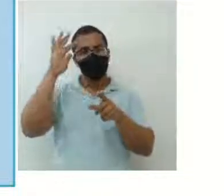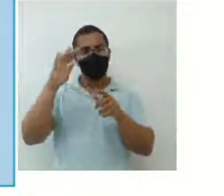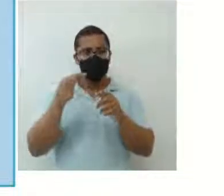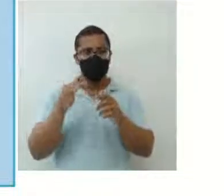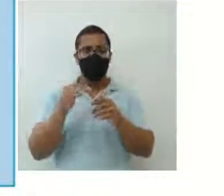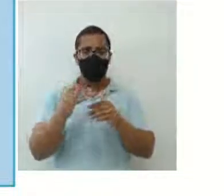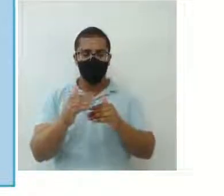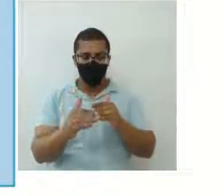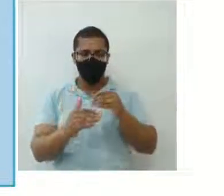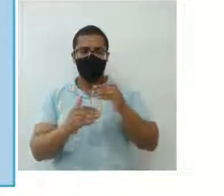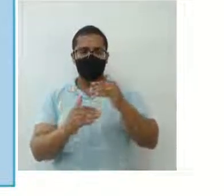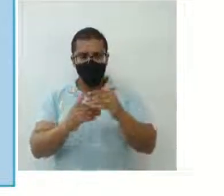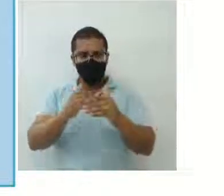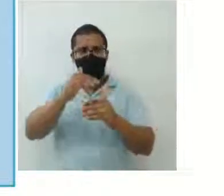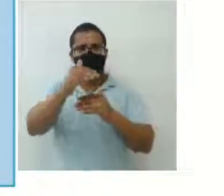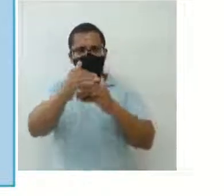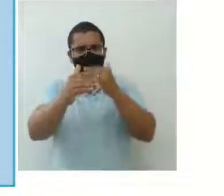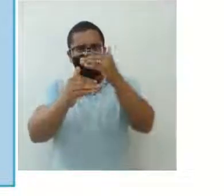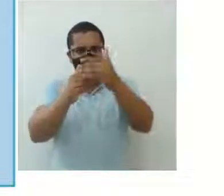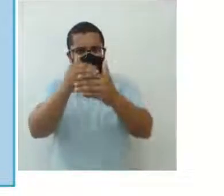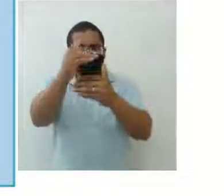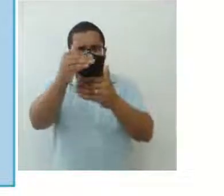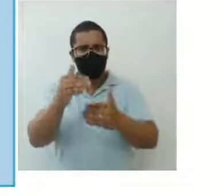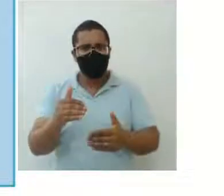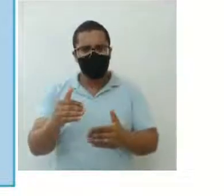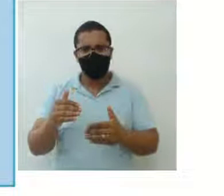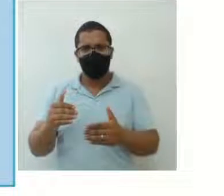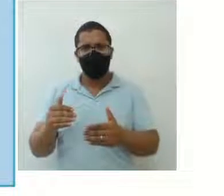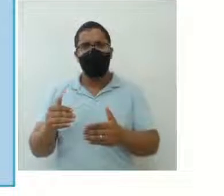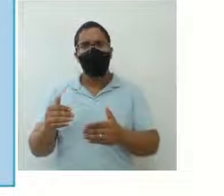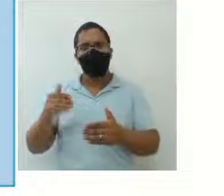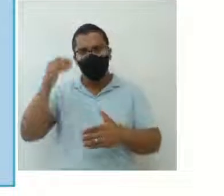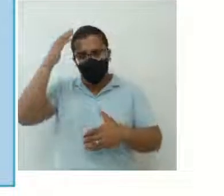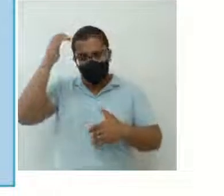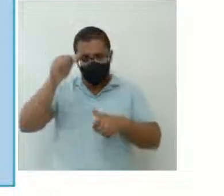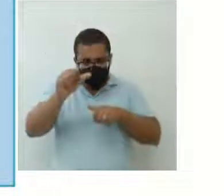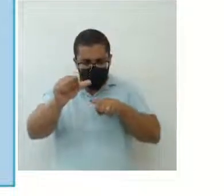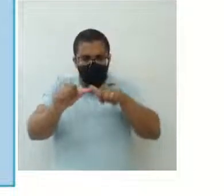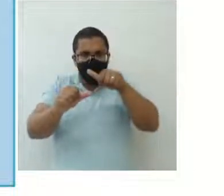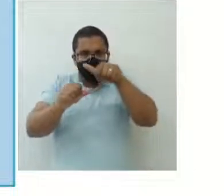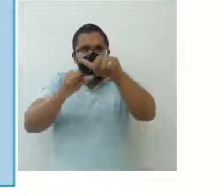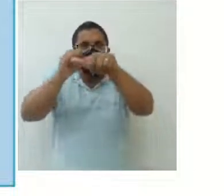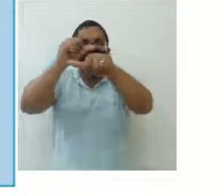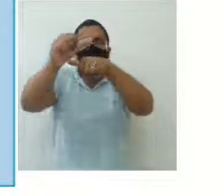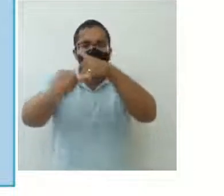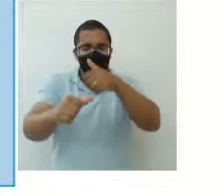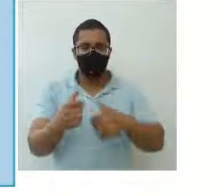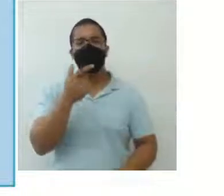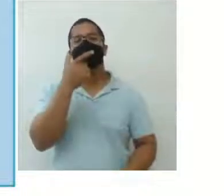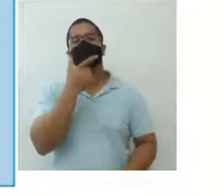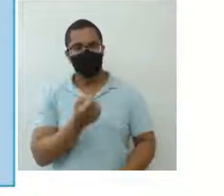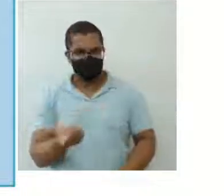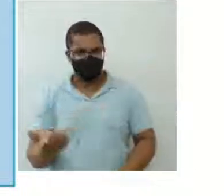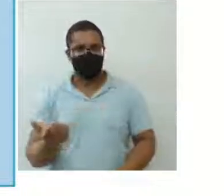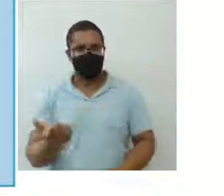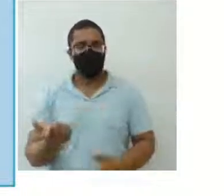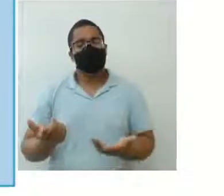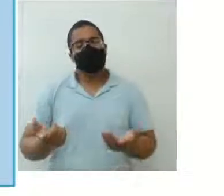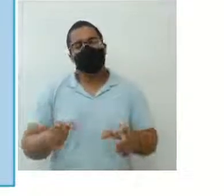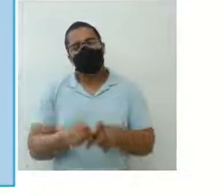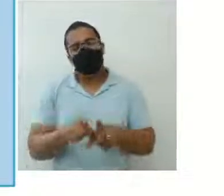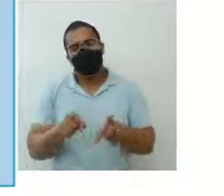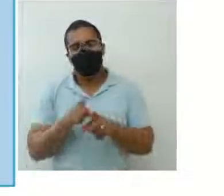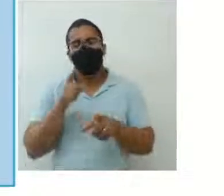espécie, né, de Charles Darwin. Uma missão civilizatória iriam promover na realidade, né,